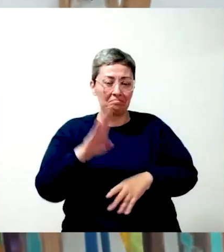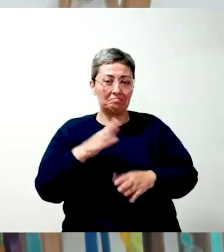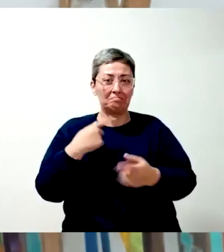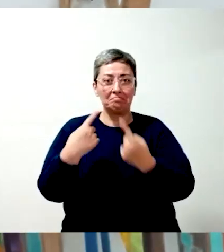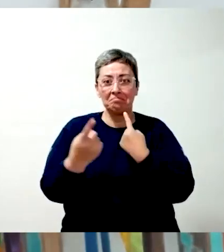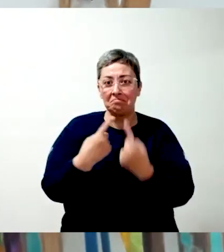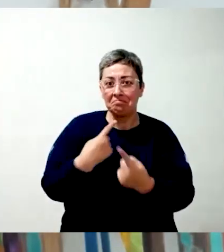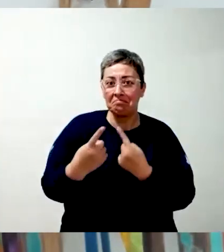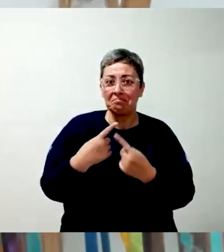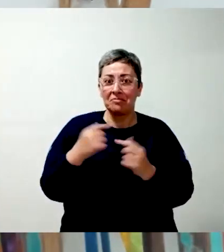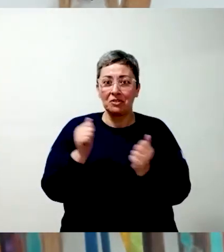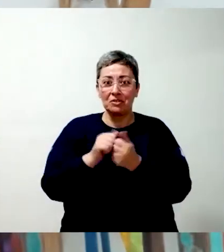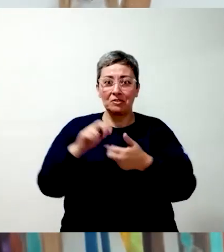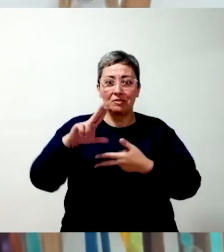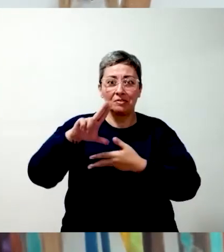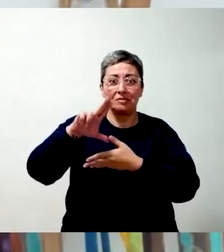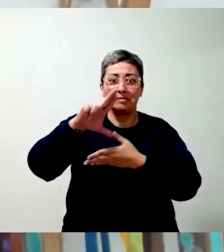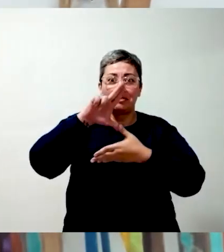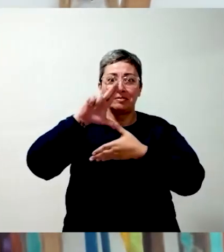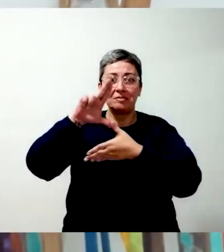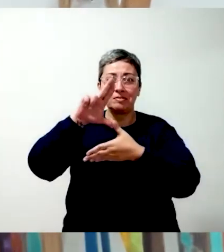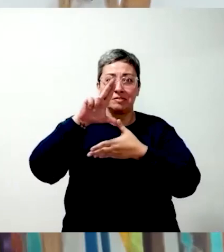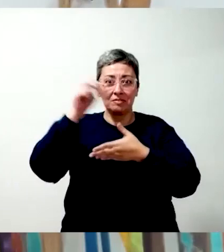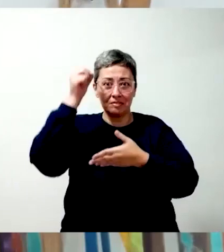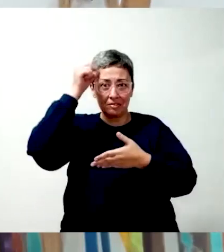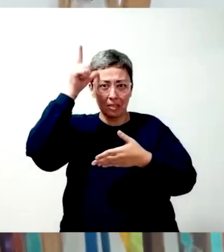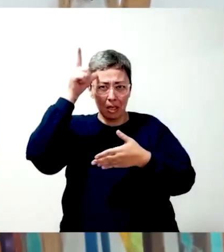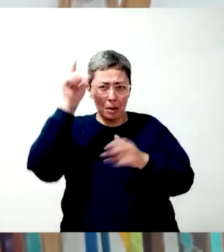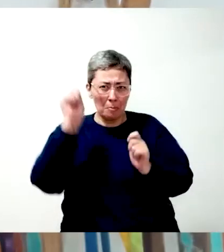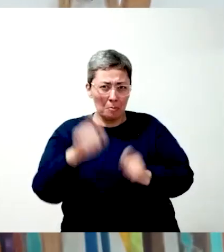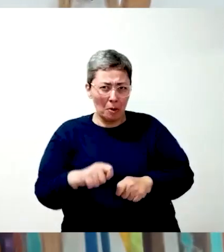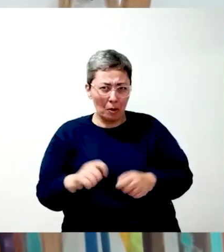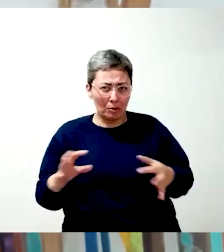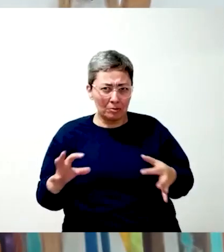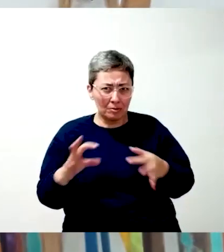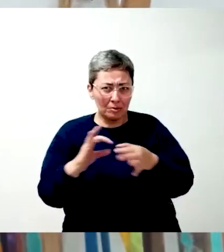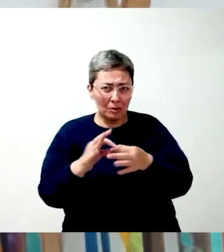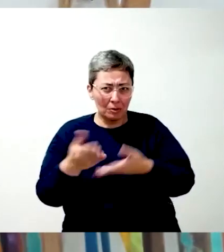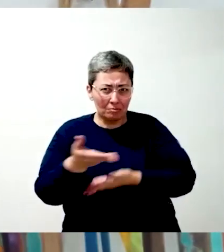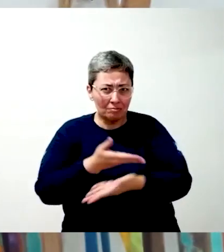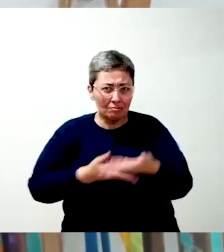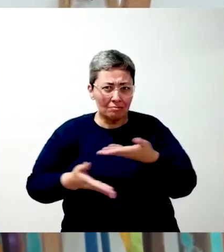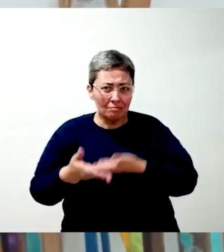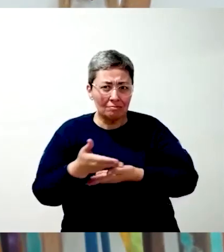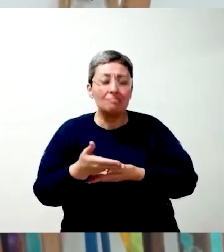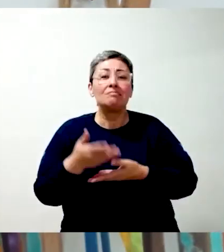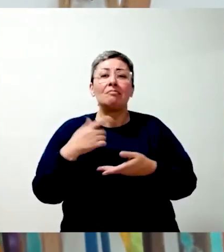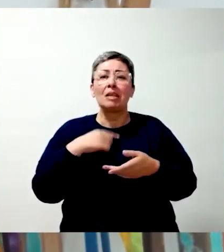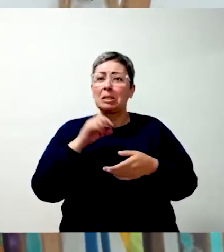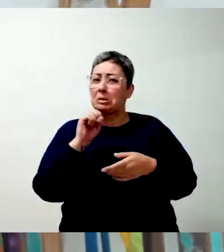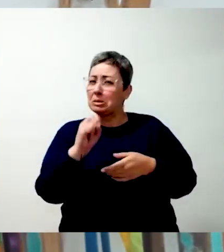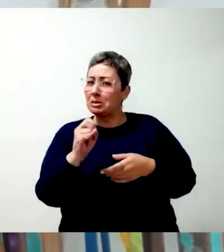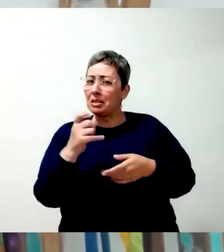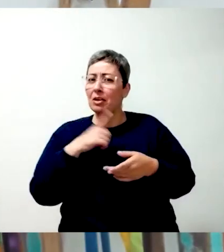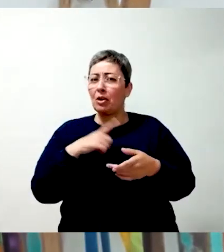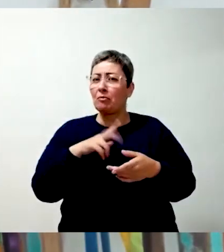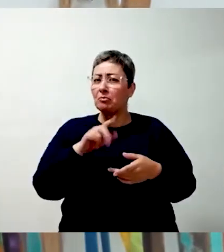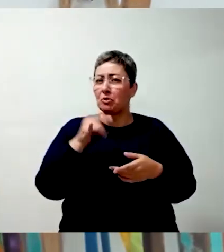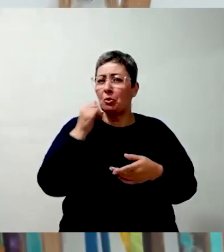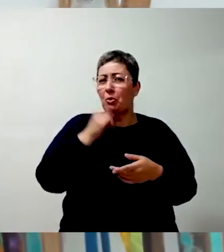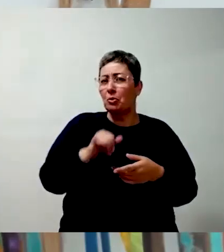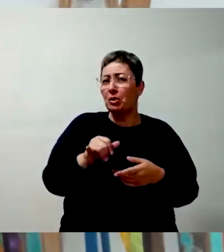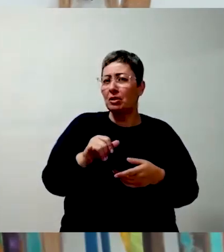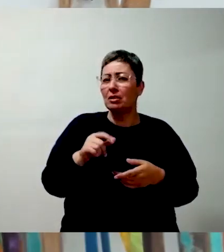dialogando com a cultura latino-americana? Será que elas podem conversar entre si? Será que a